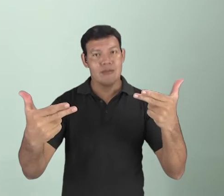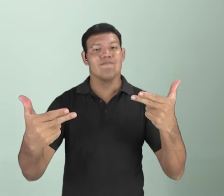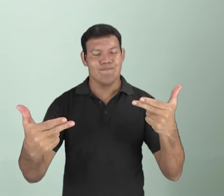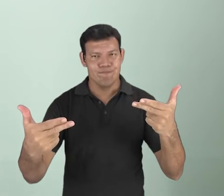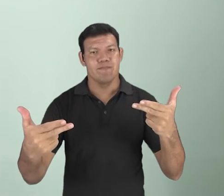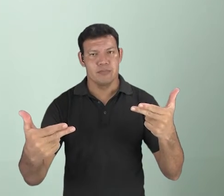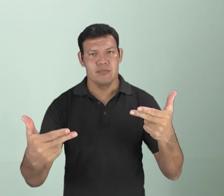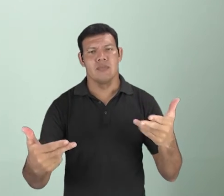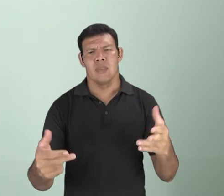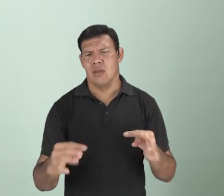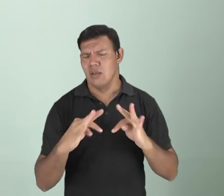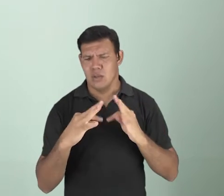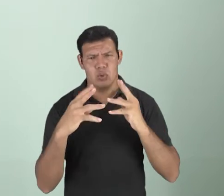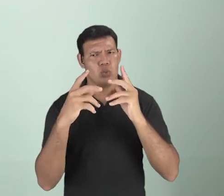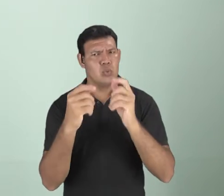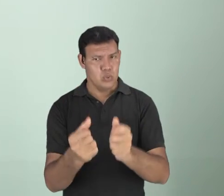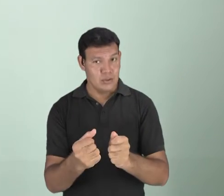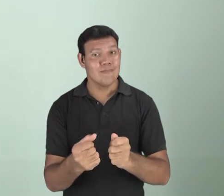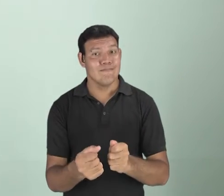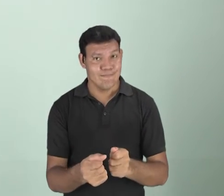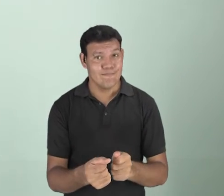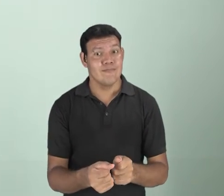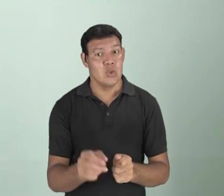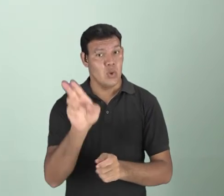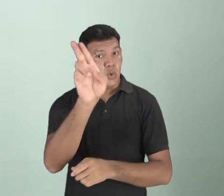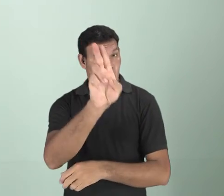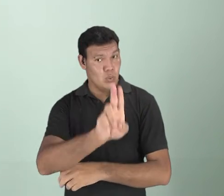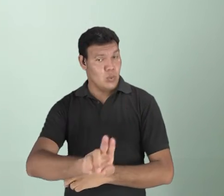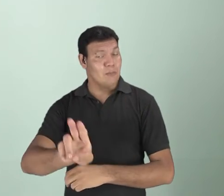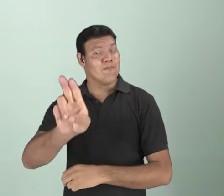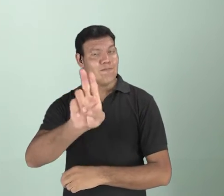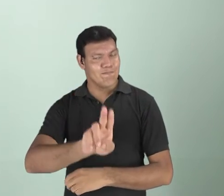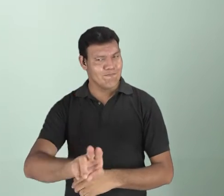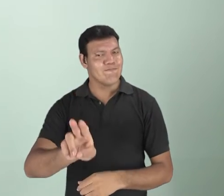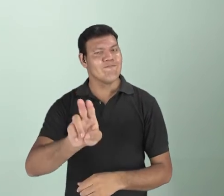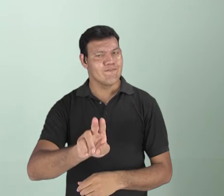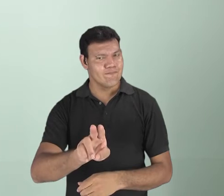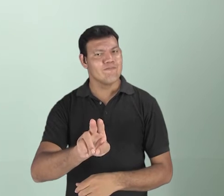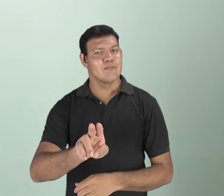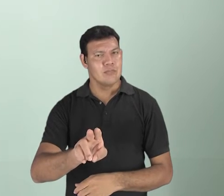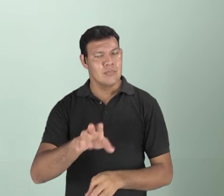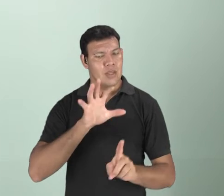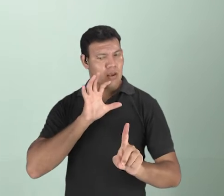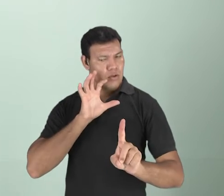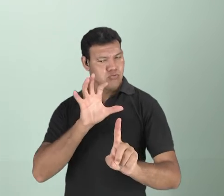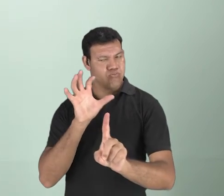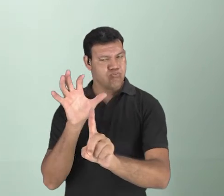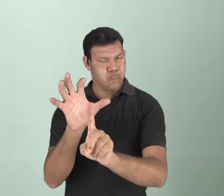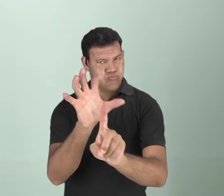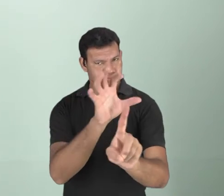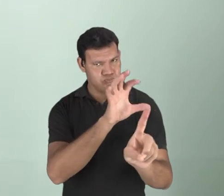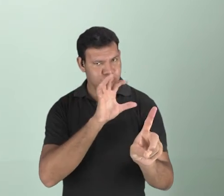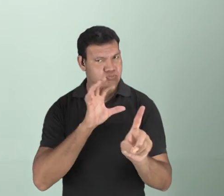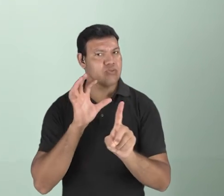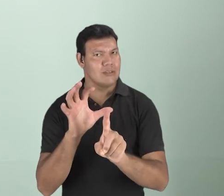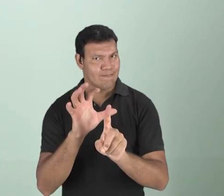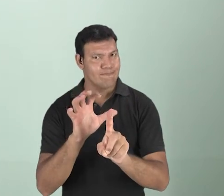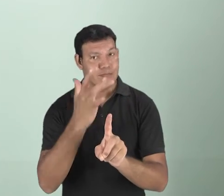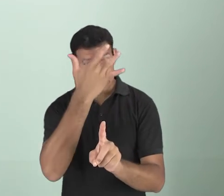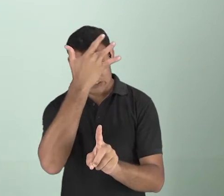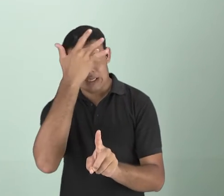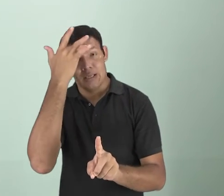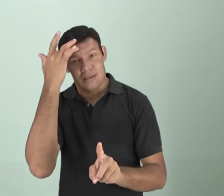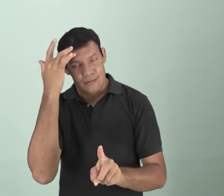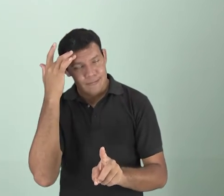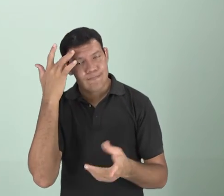enfim, tudo isso acaba sendo utilizado no sentido de nos convencer, no sentido de